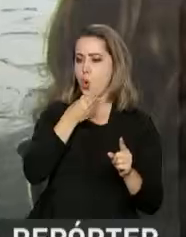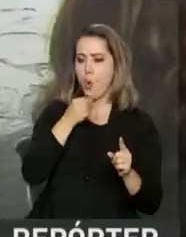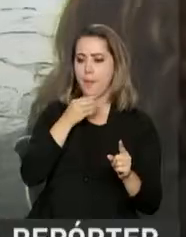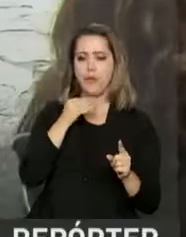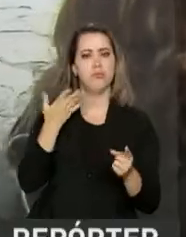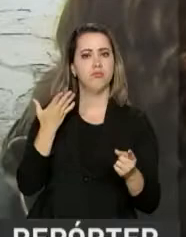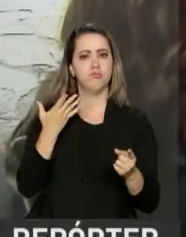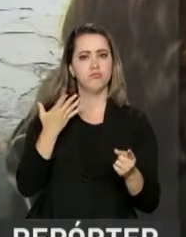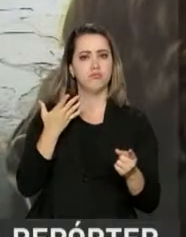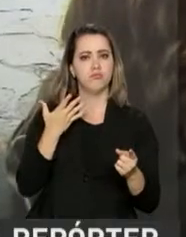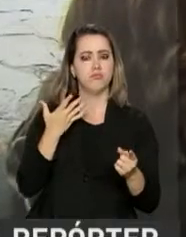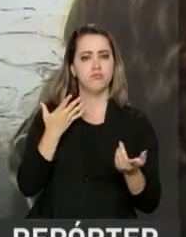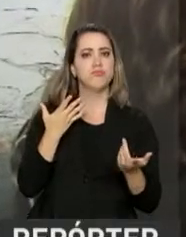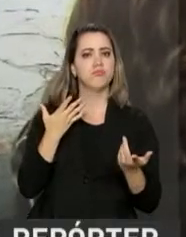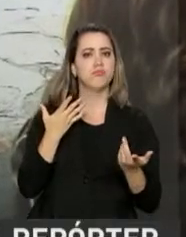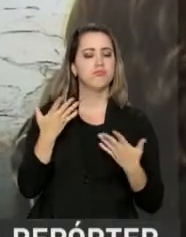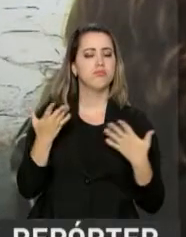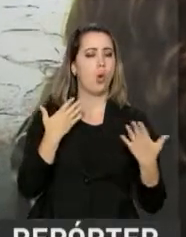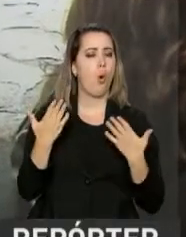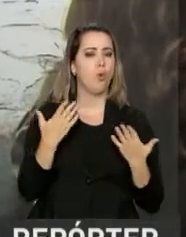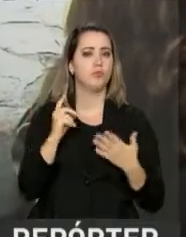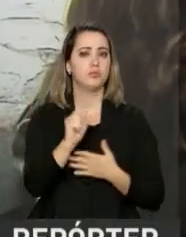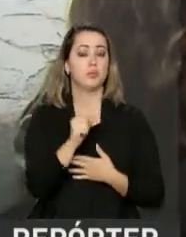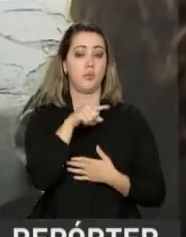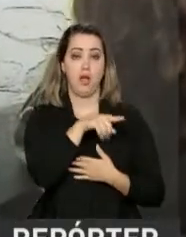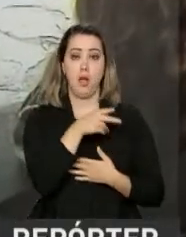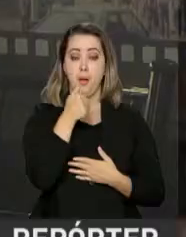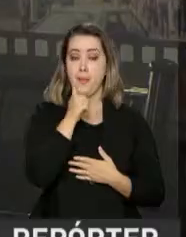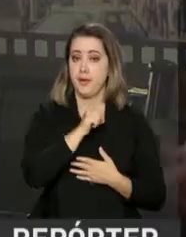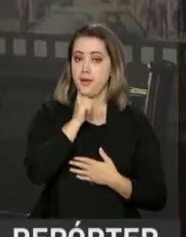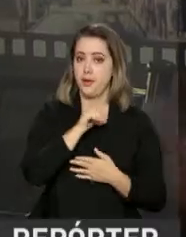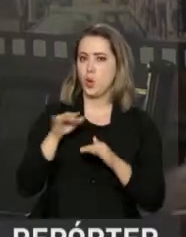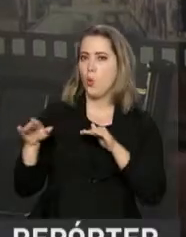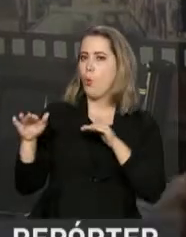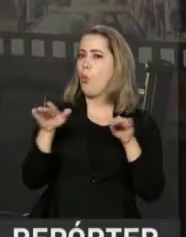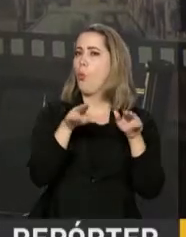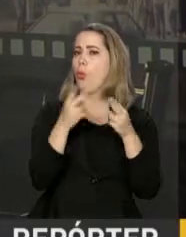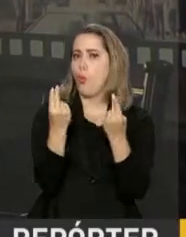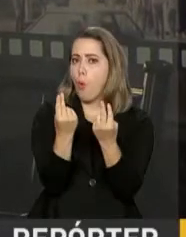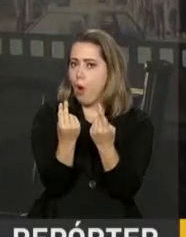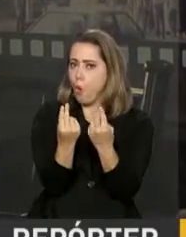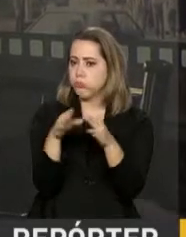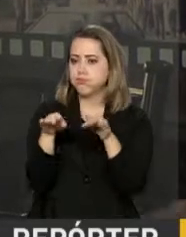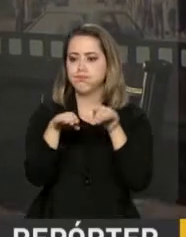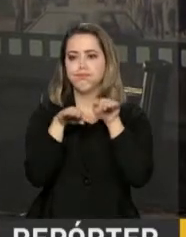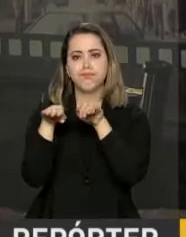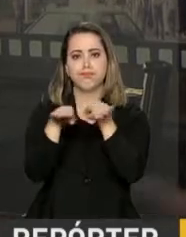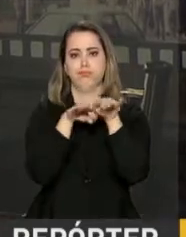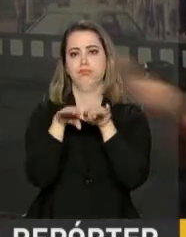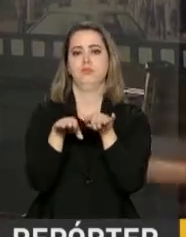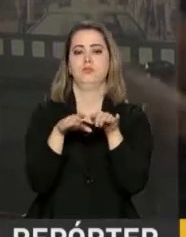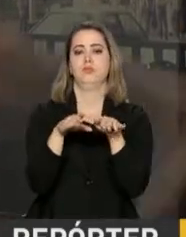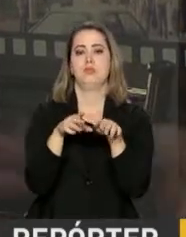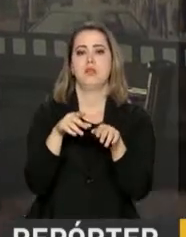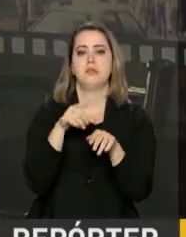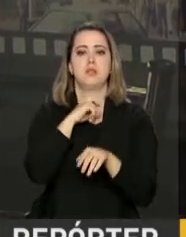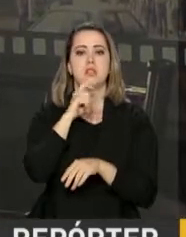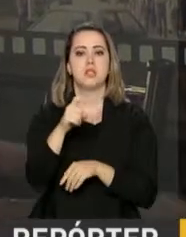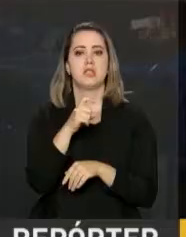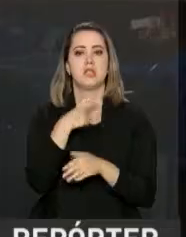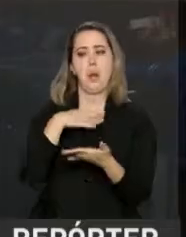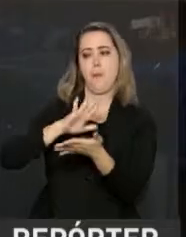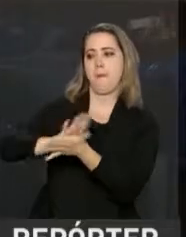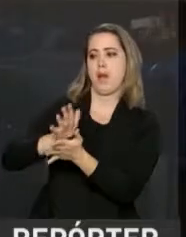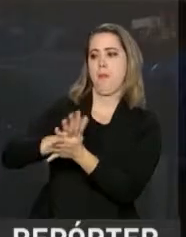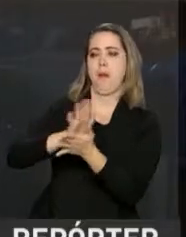pagar para janete os preços devem mesmo ser iguais embalar sabem pra ninguém ser discriminado